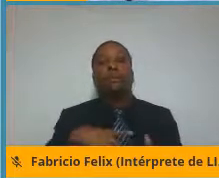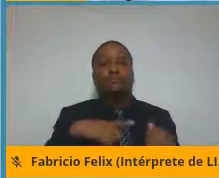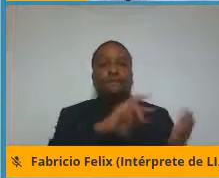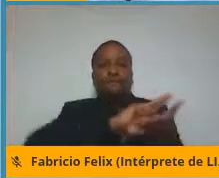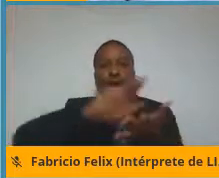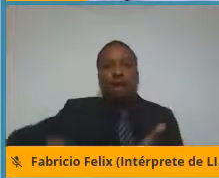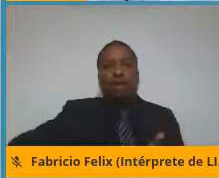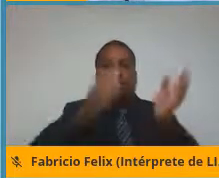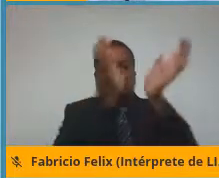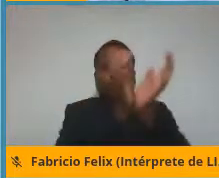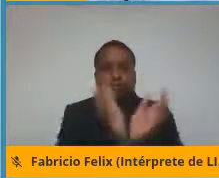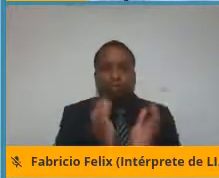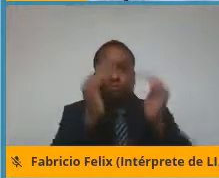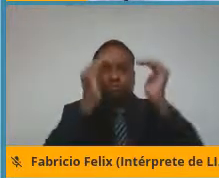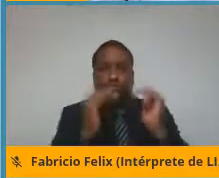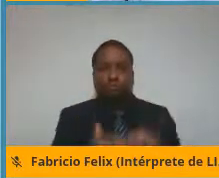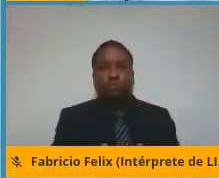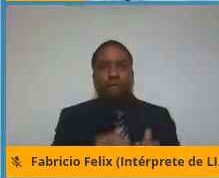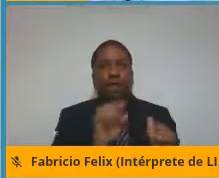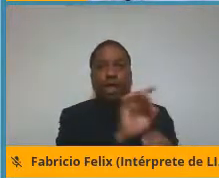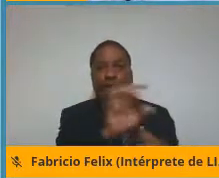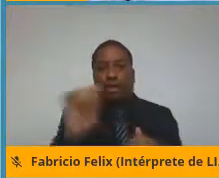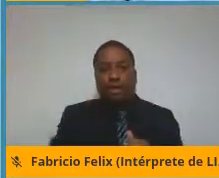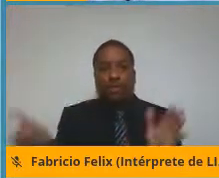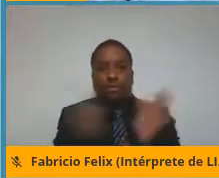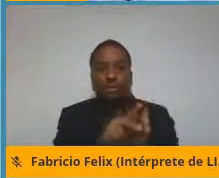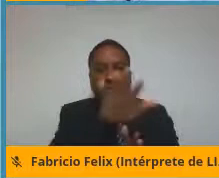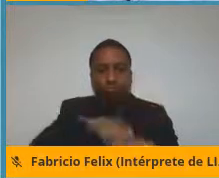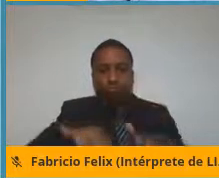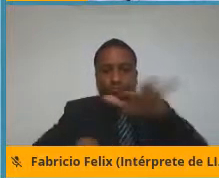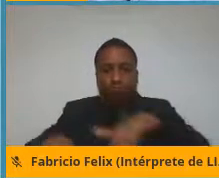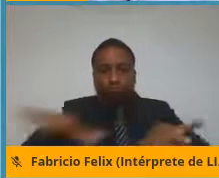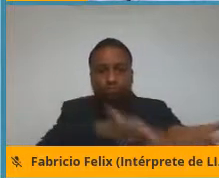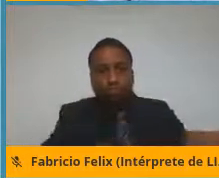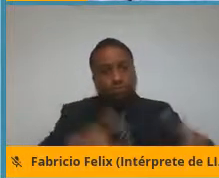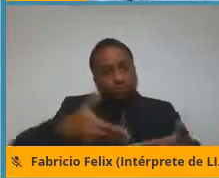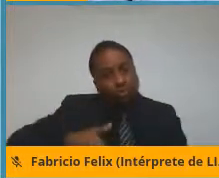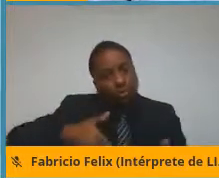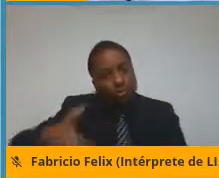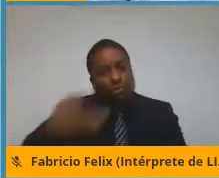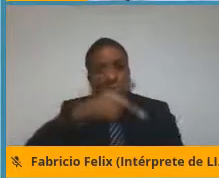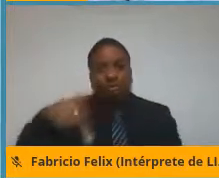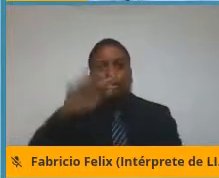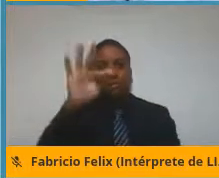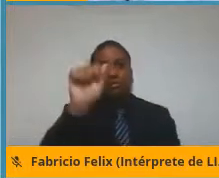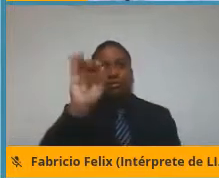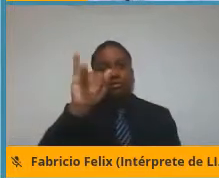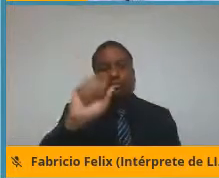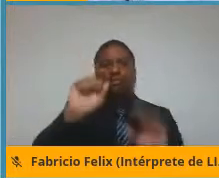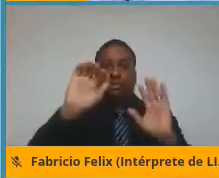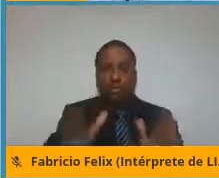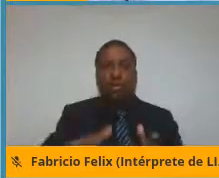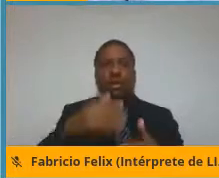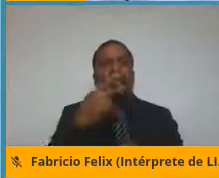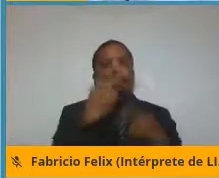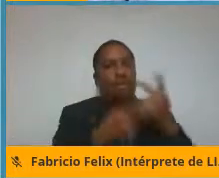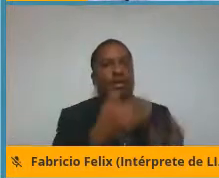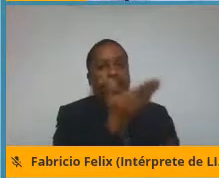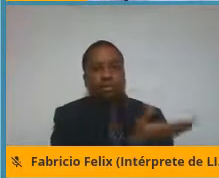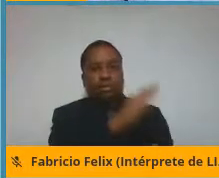especializados, cada um em uma área, e eu, devido ao convite do professor Fábio Guedes, que foi já mencionado aqui pela Claísa no